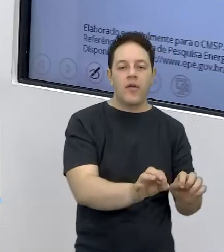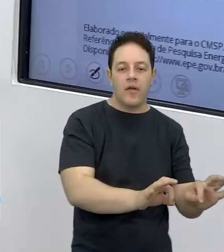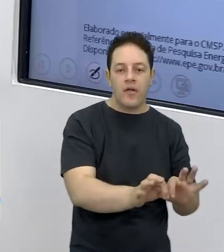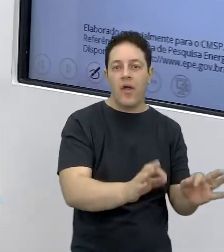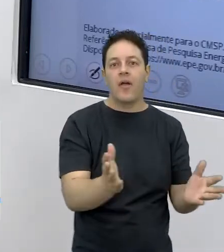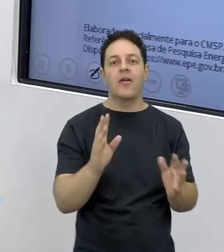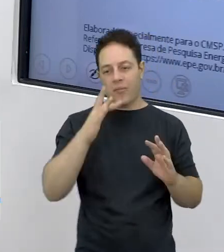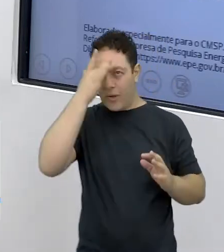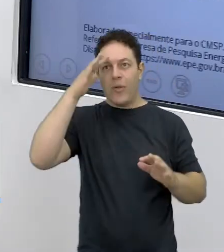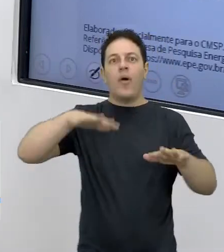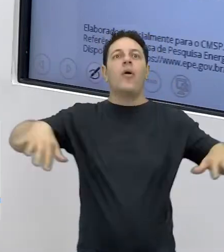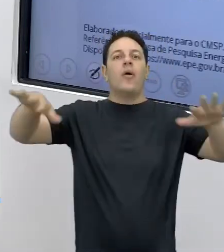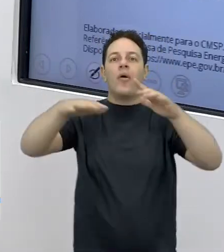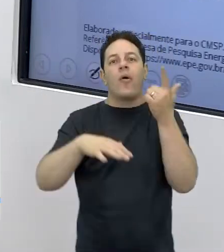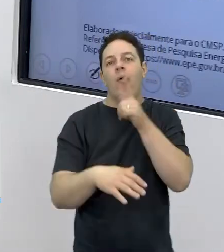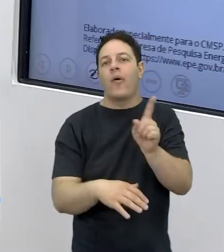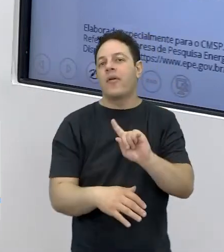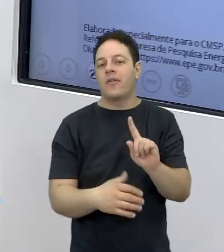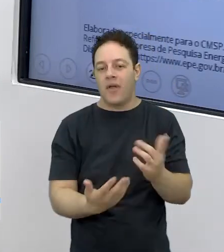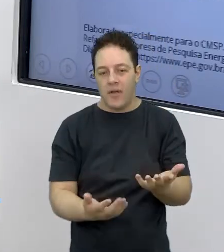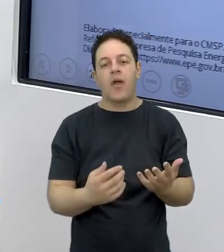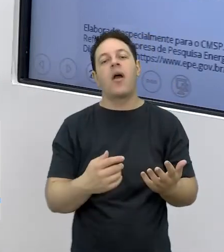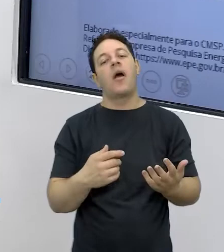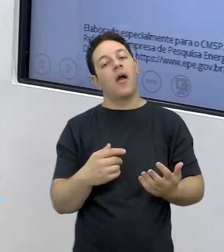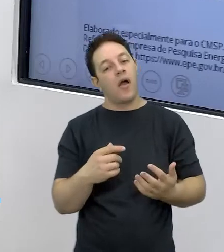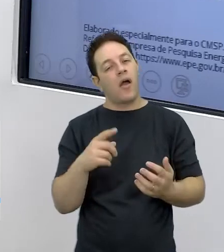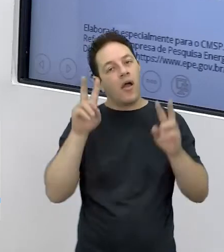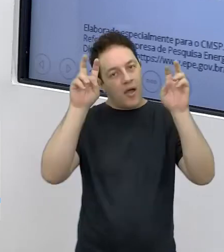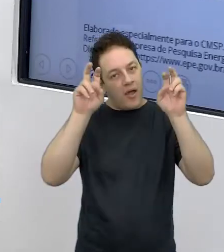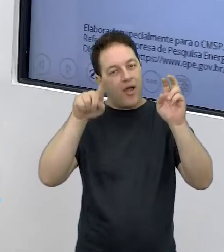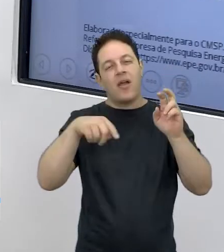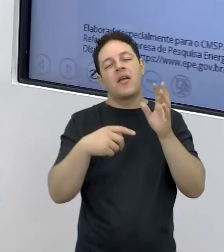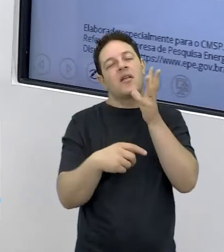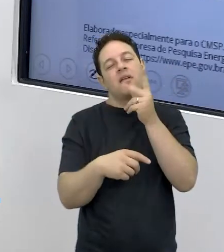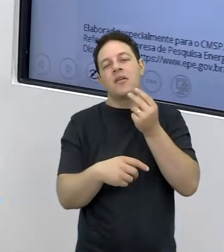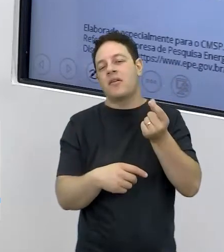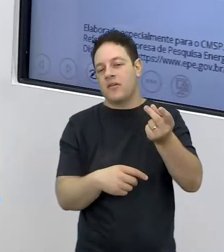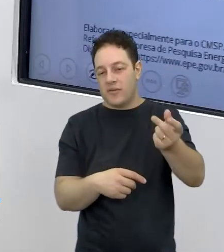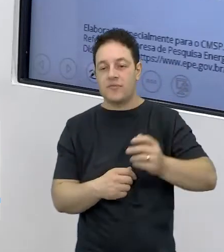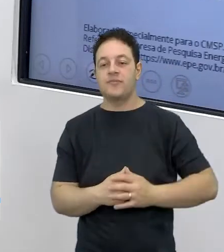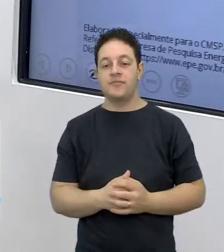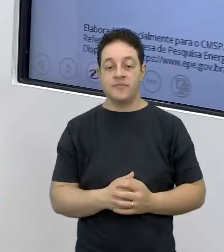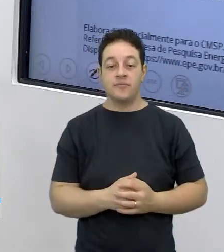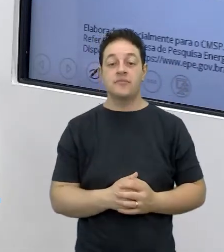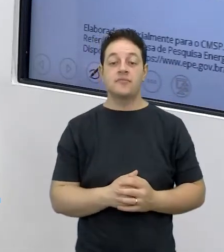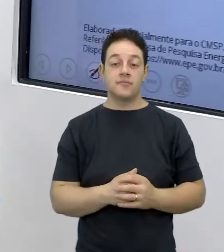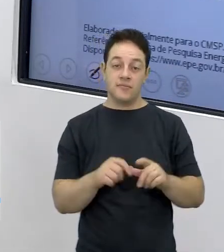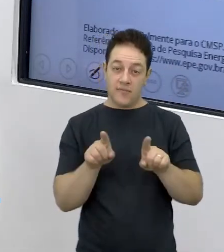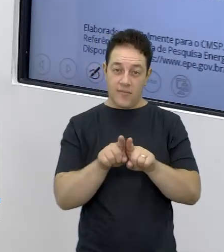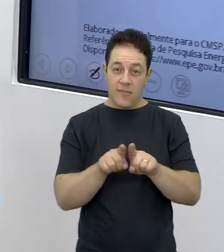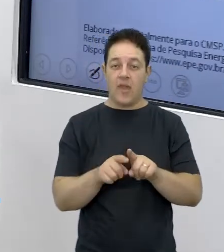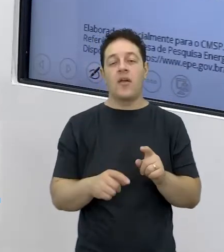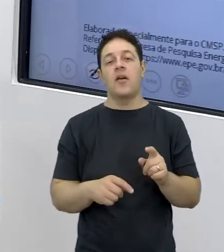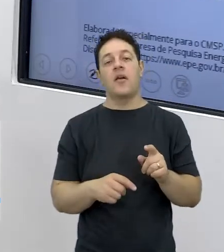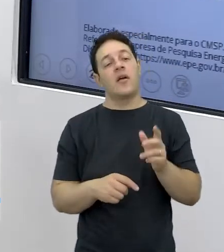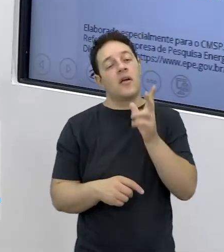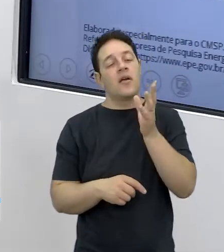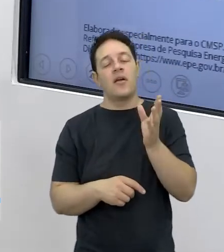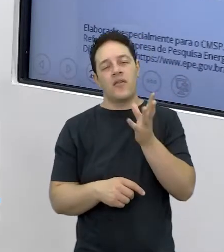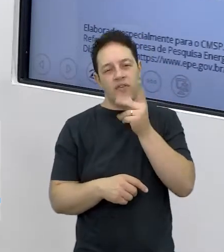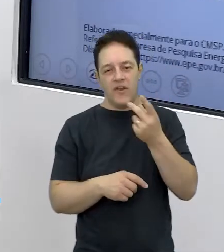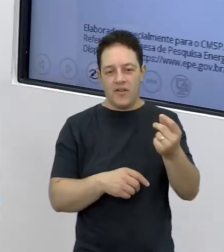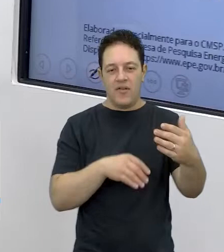dar conta, né, de acompanhar. Então a gente costuma dizer que é um recurso finito, tá? Além disso, além de ser finito, ele